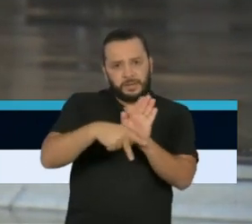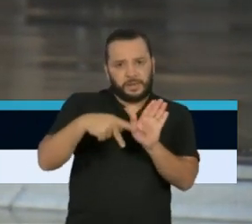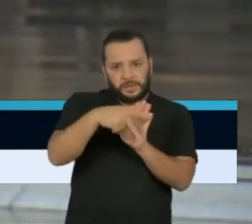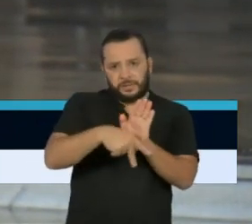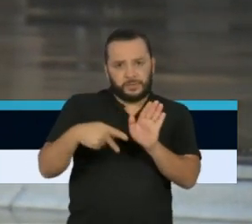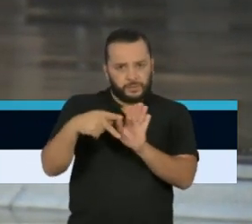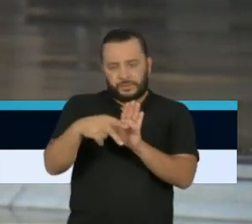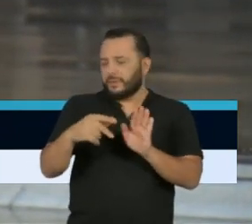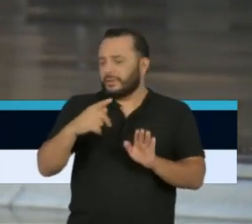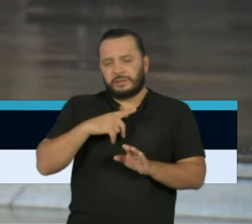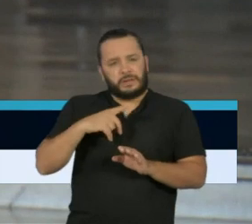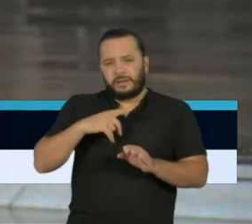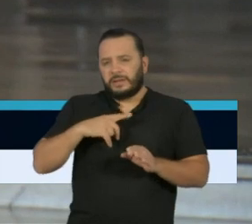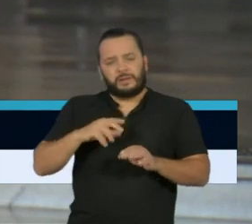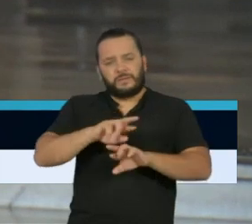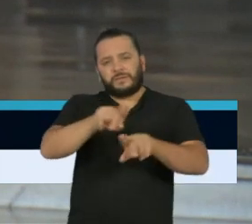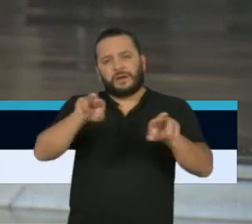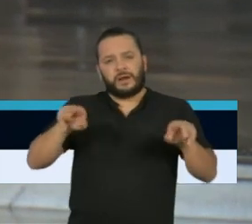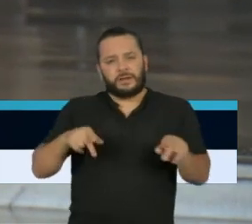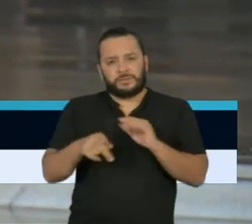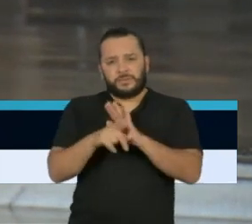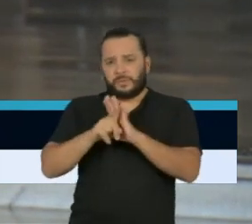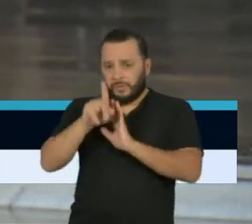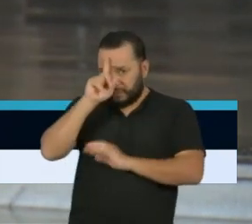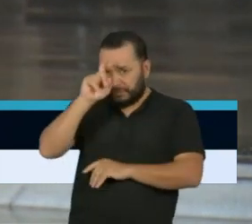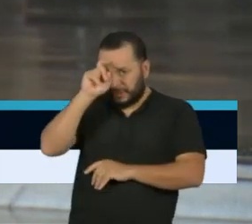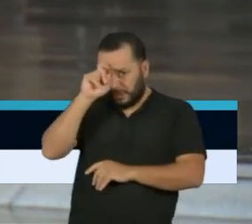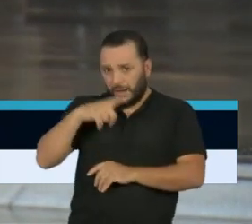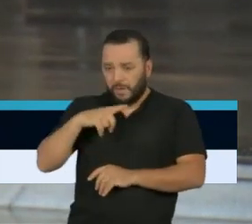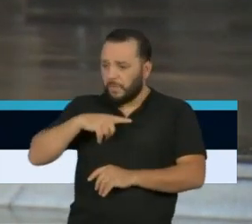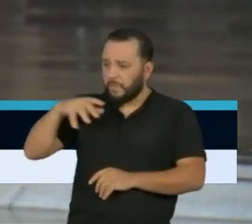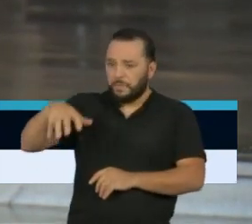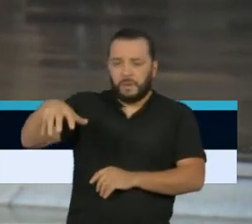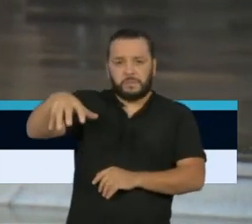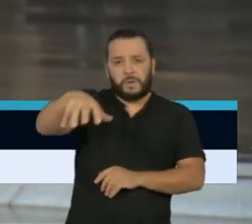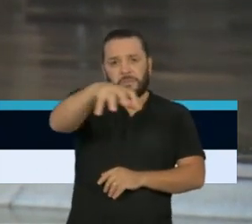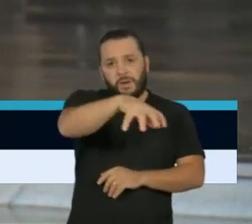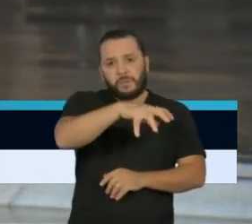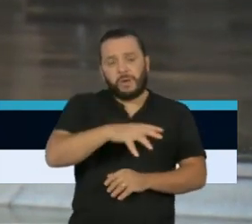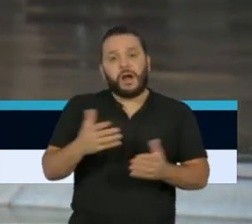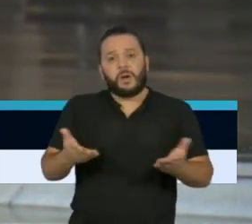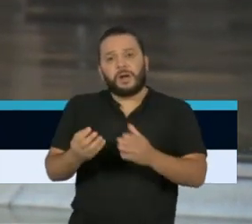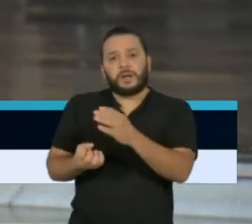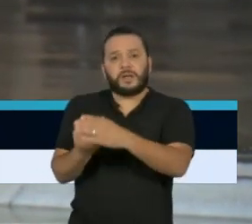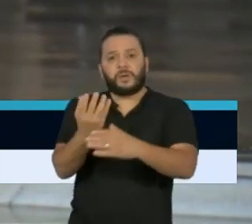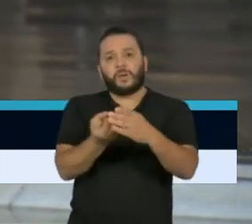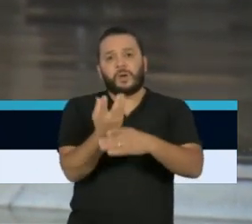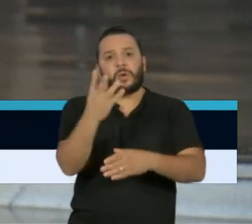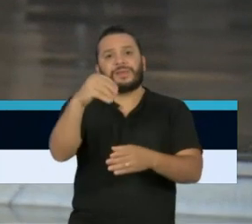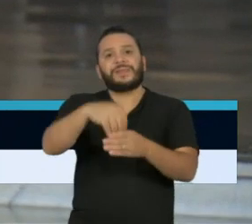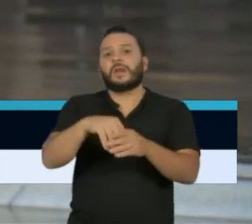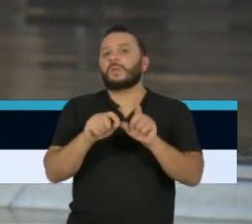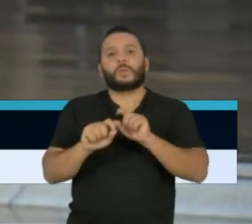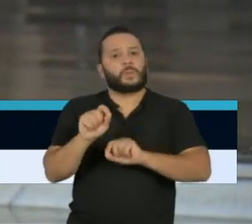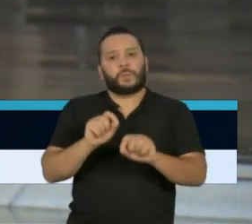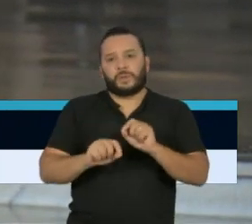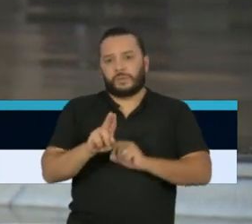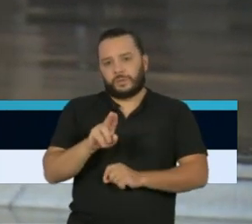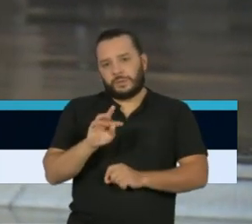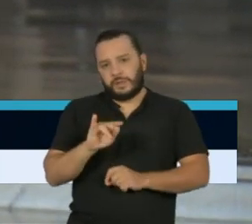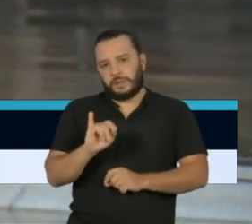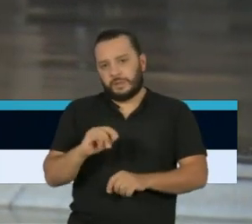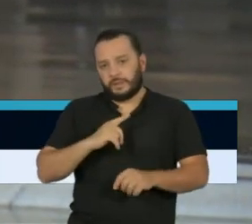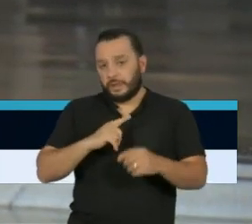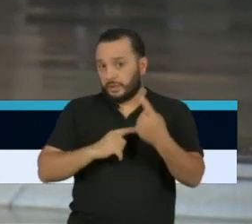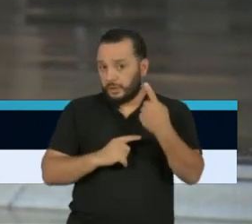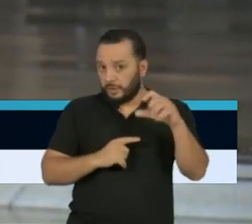vários hospitais municipais já existentes, que agora contam com novos leitos de UTI. A gente tem 19 hospitais municipais,